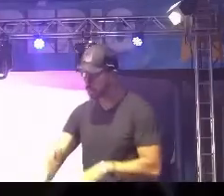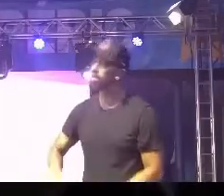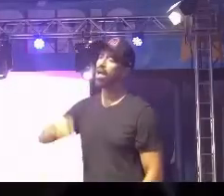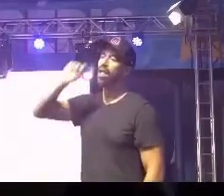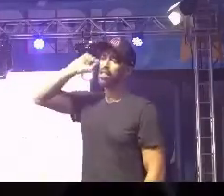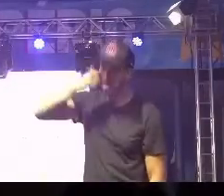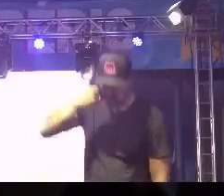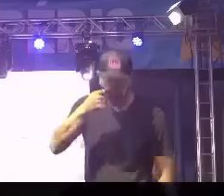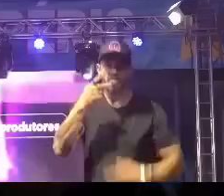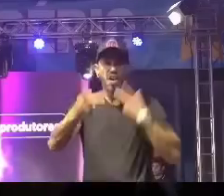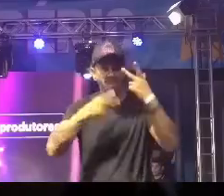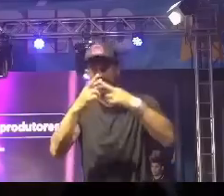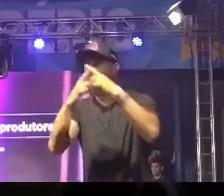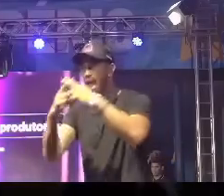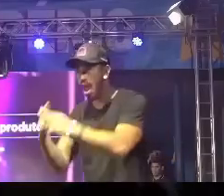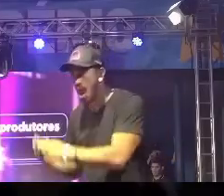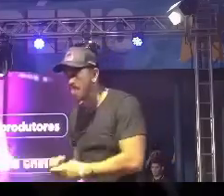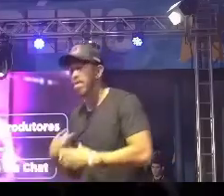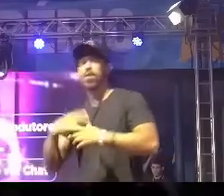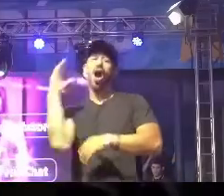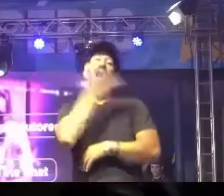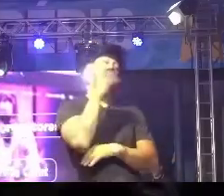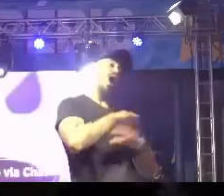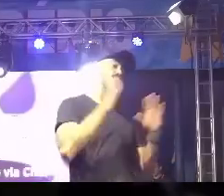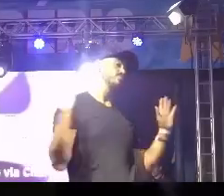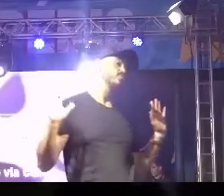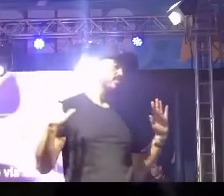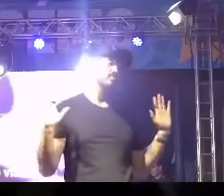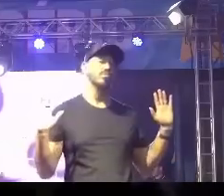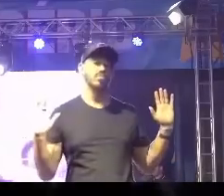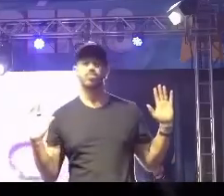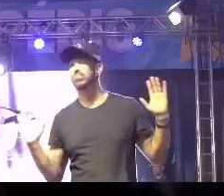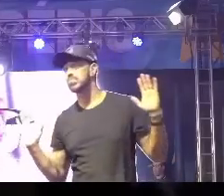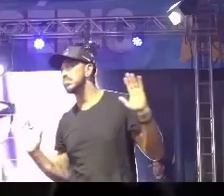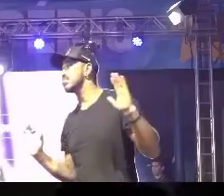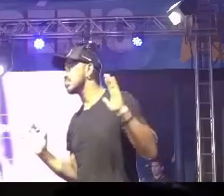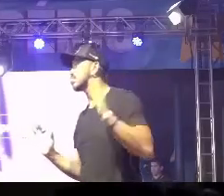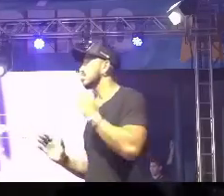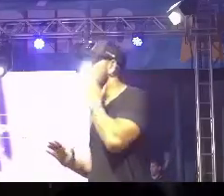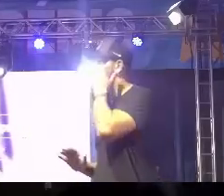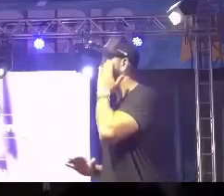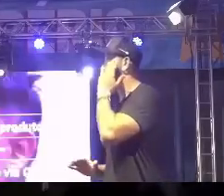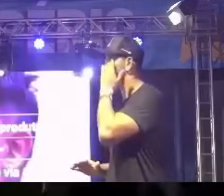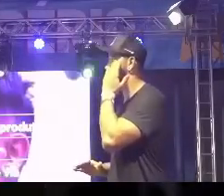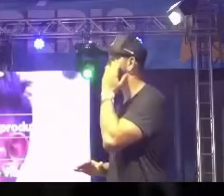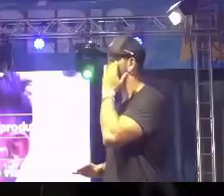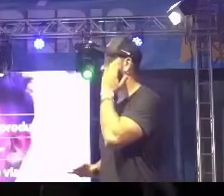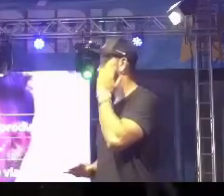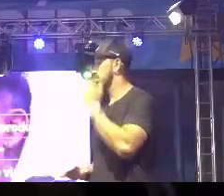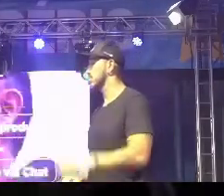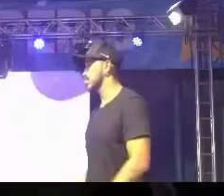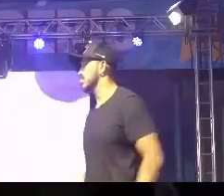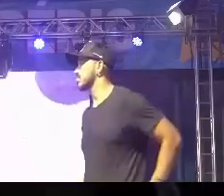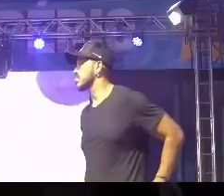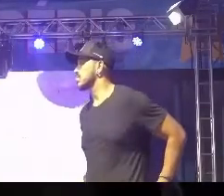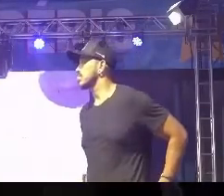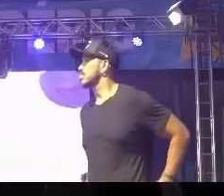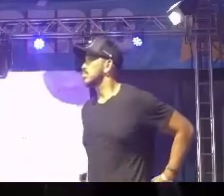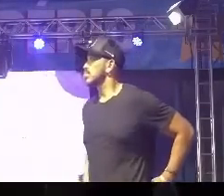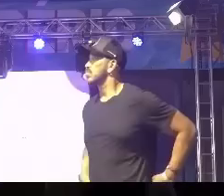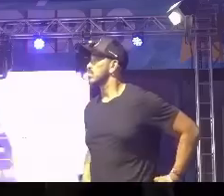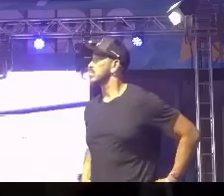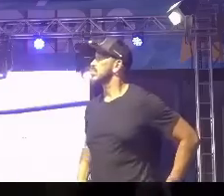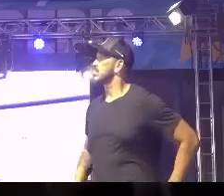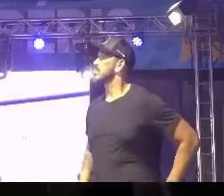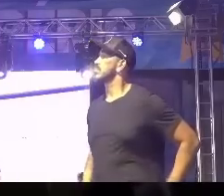fazendo um verso nessa porra Tá ligado? Eu sou ligeiro Você é ligeiro pra perder Você vai morrer Cê sabe